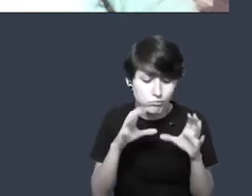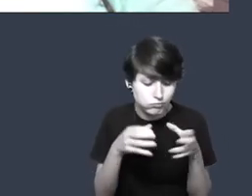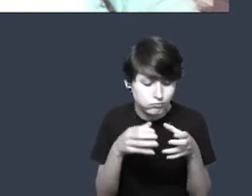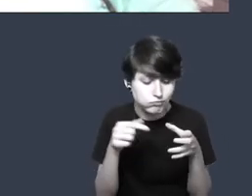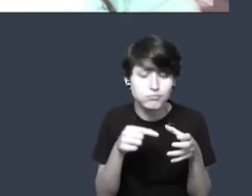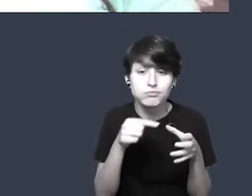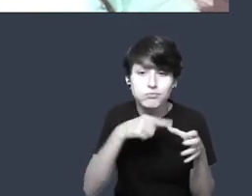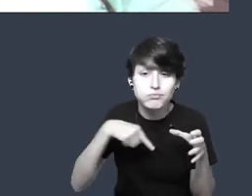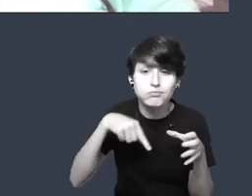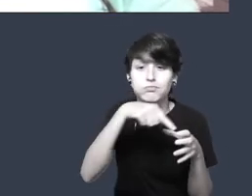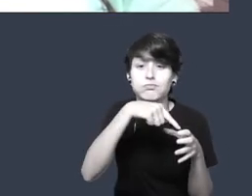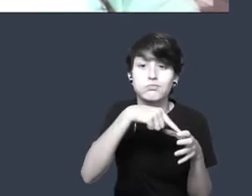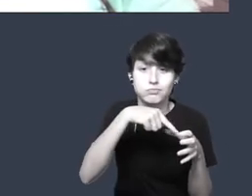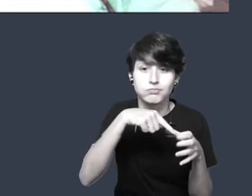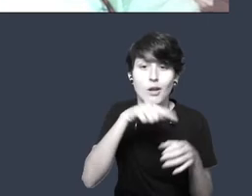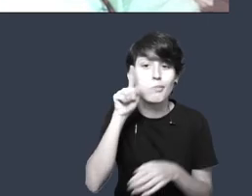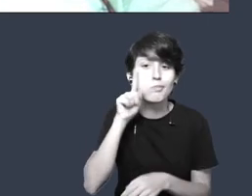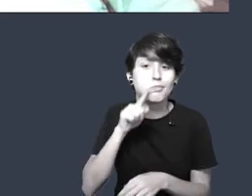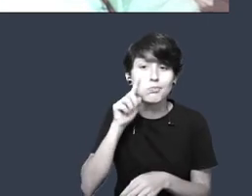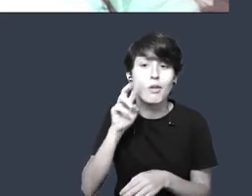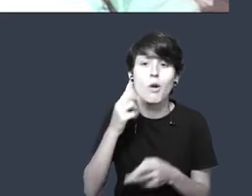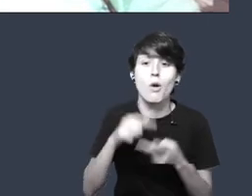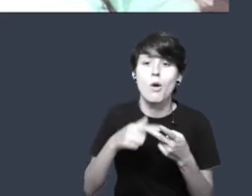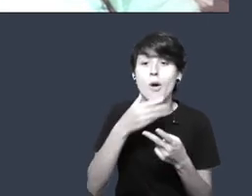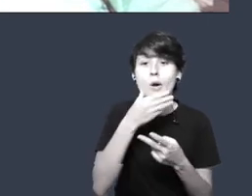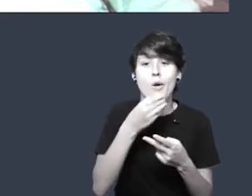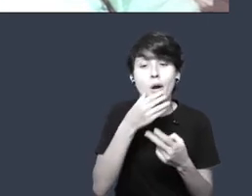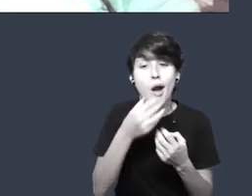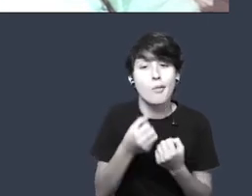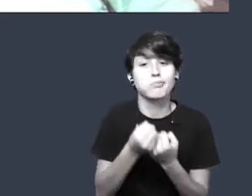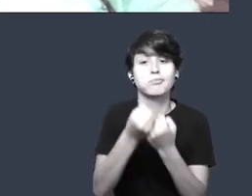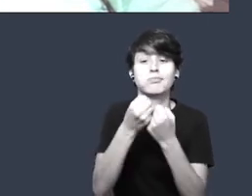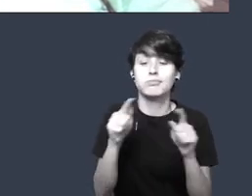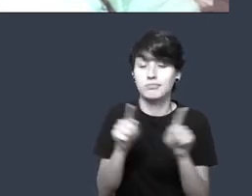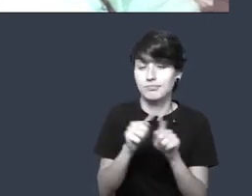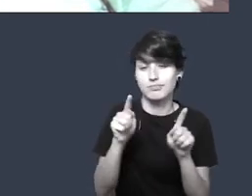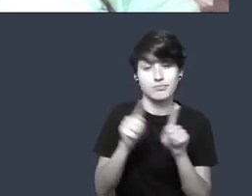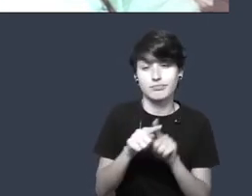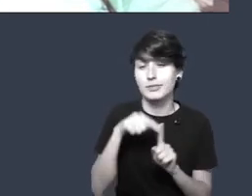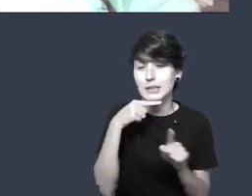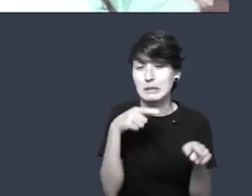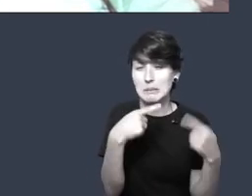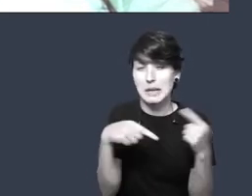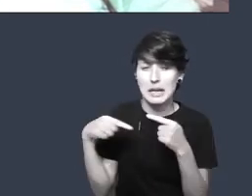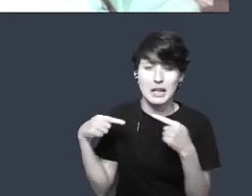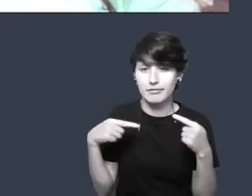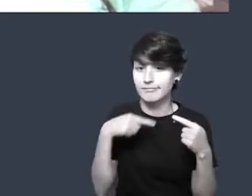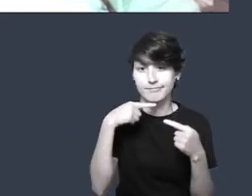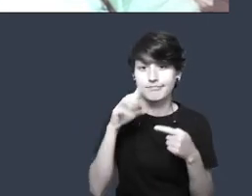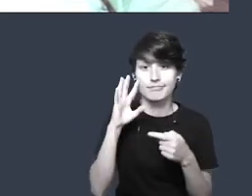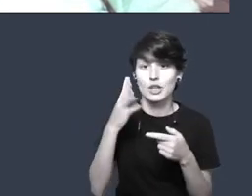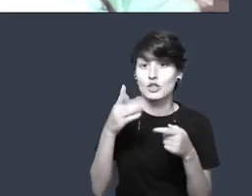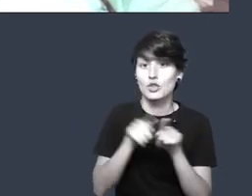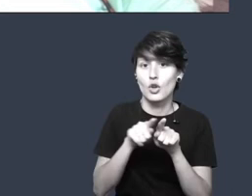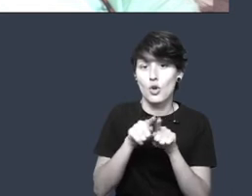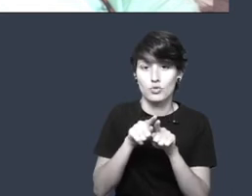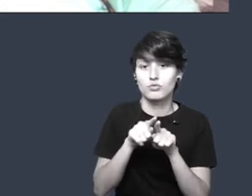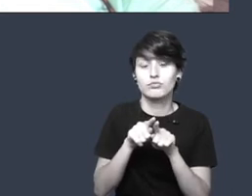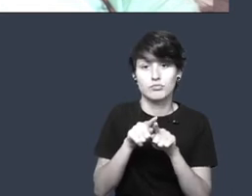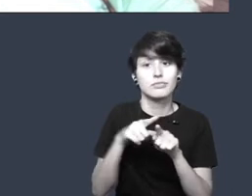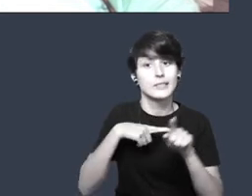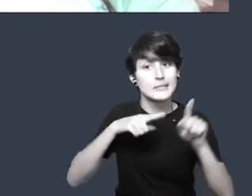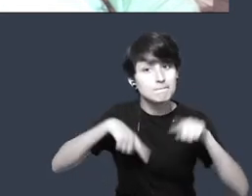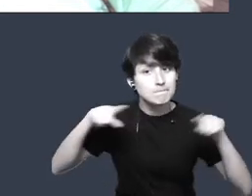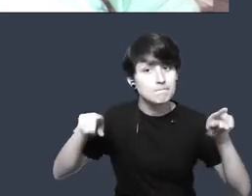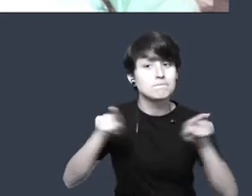dos americanos, nos homens, dos homens brancos, e aí ficarem discutindo isso. Você tem algum já, né, um pouco mais de diversidade, mas tem